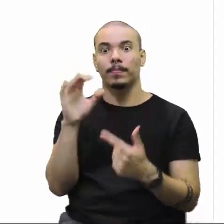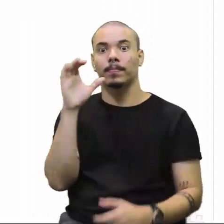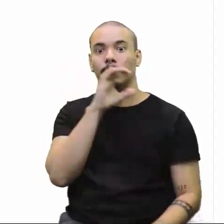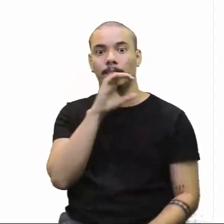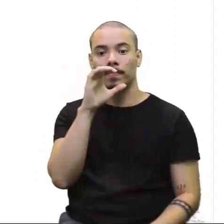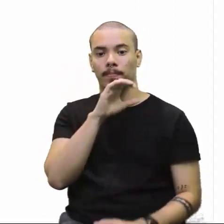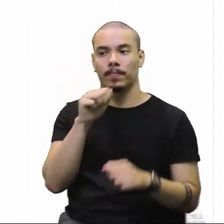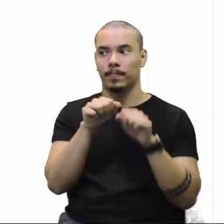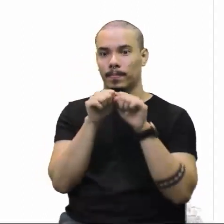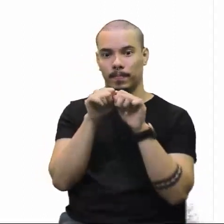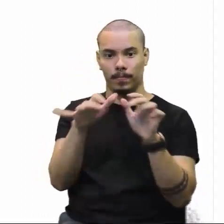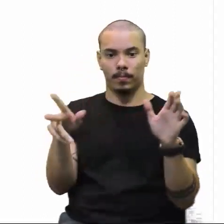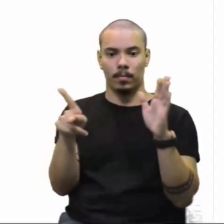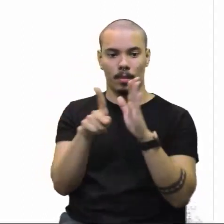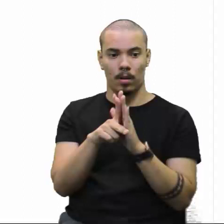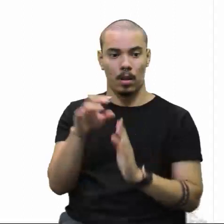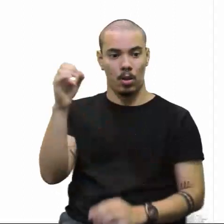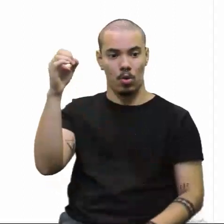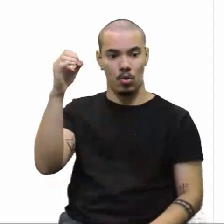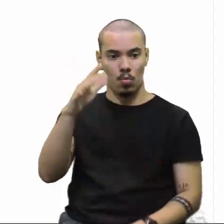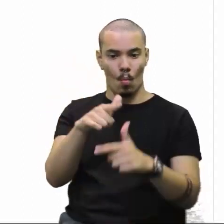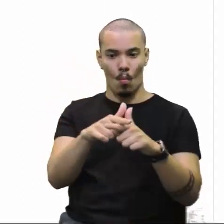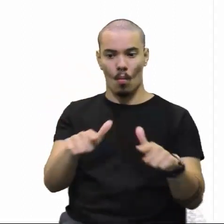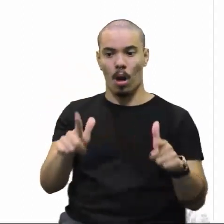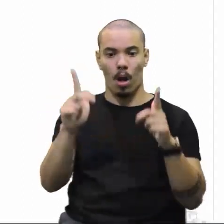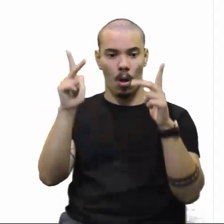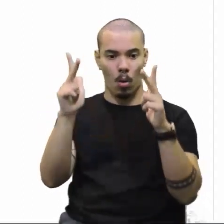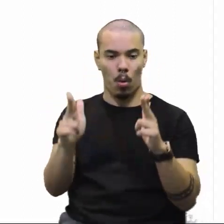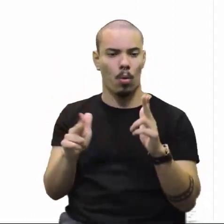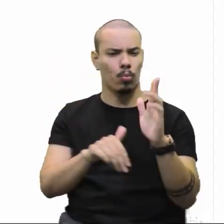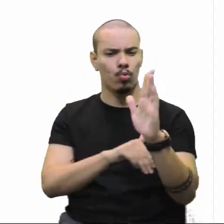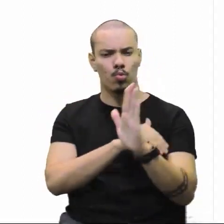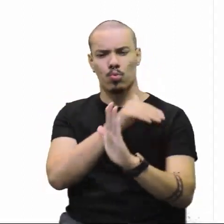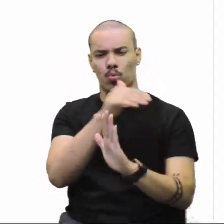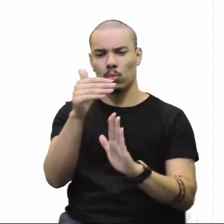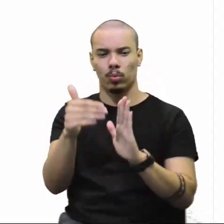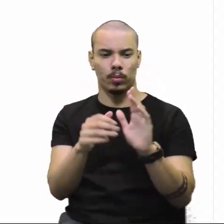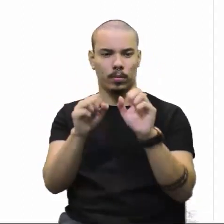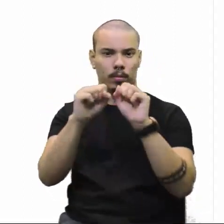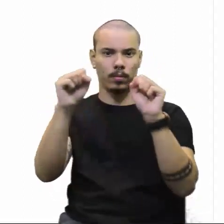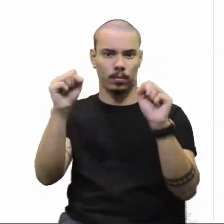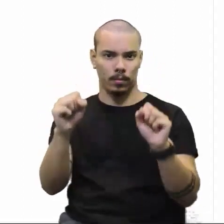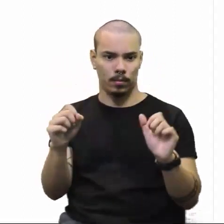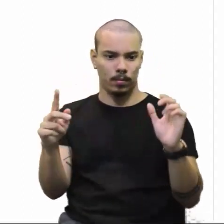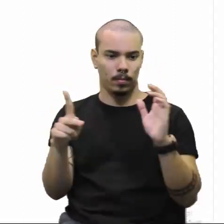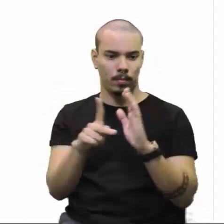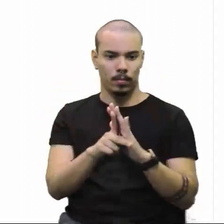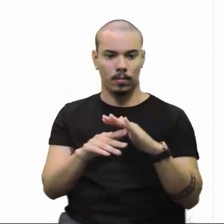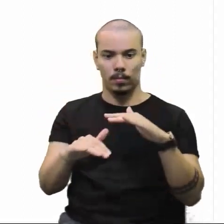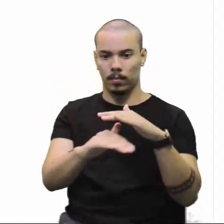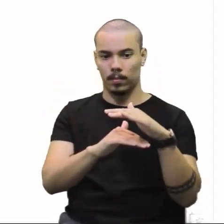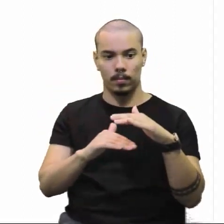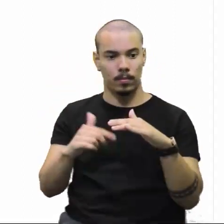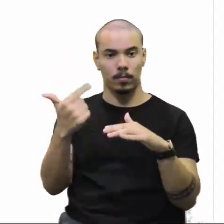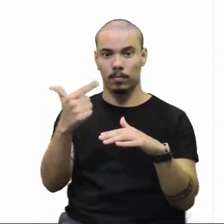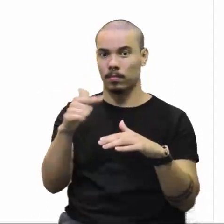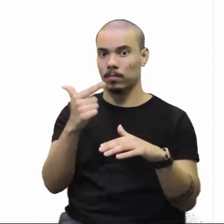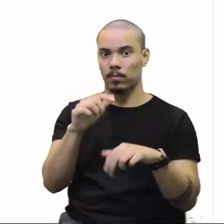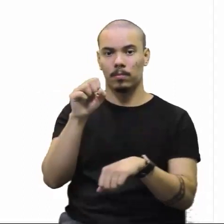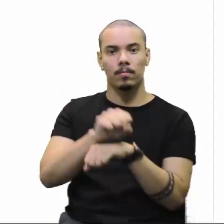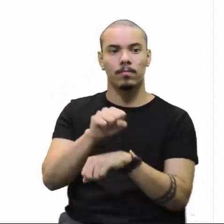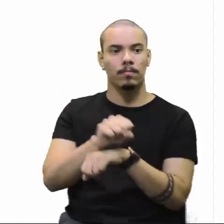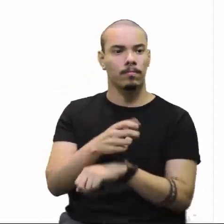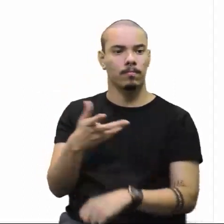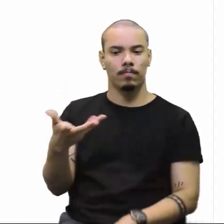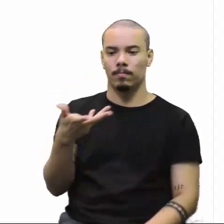de propagação da luz no vácuo é a mesma em todos os sistemas de referência inerciais. Sistema